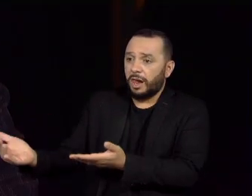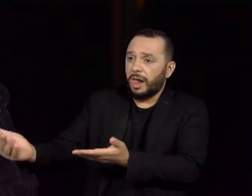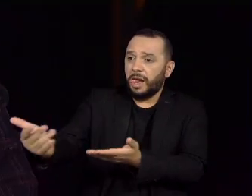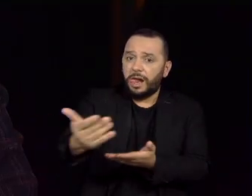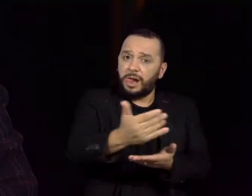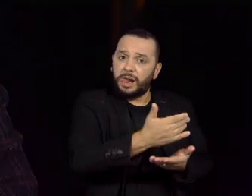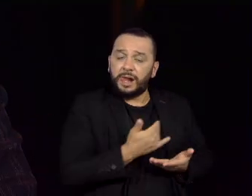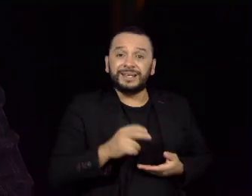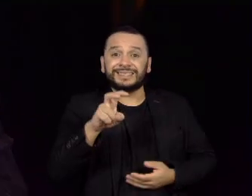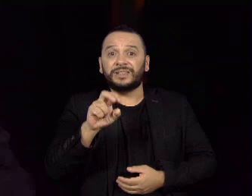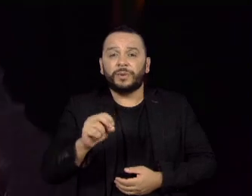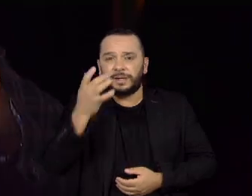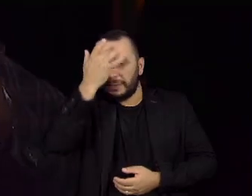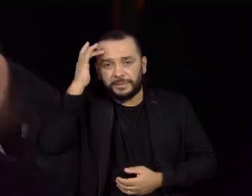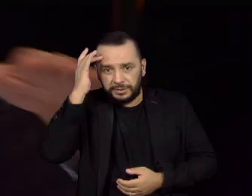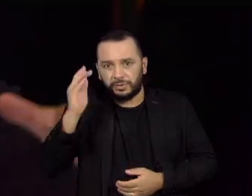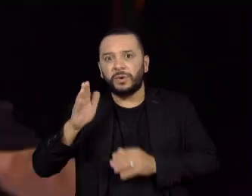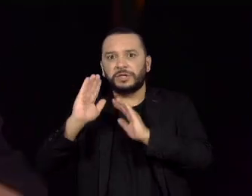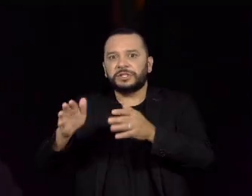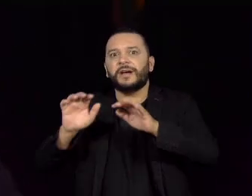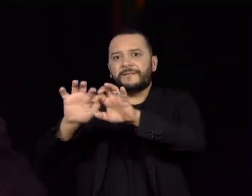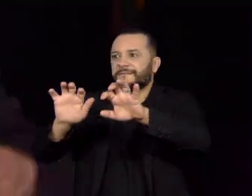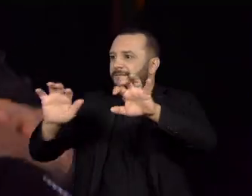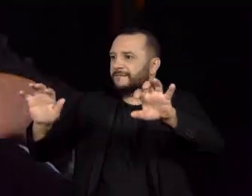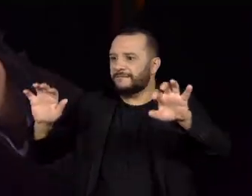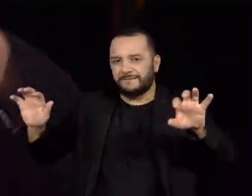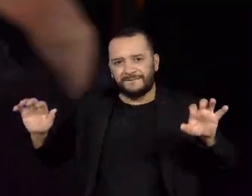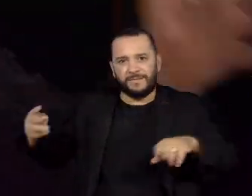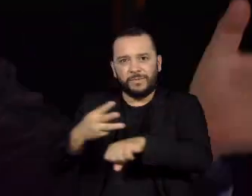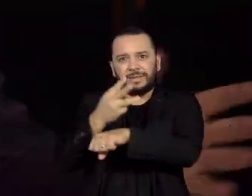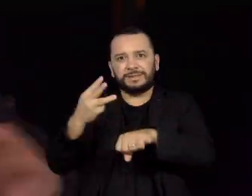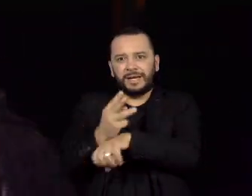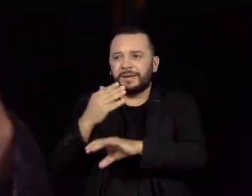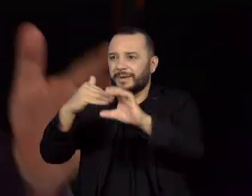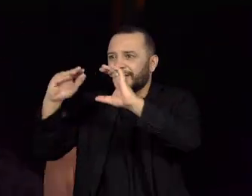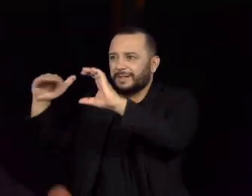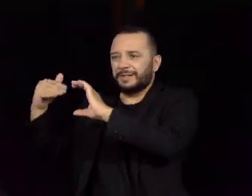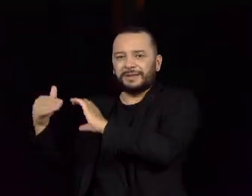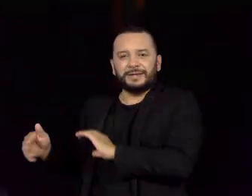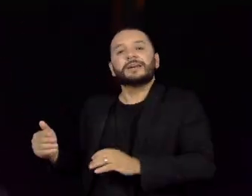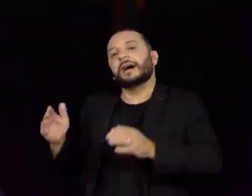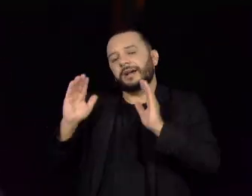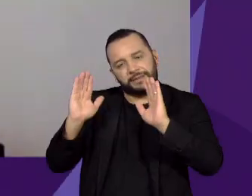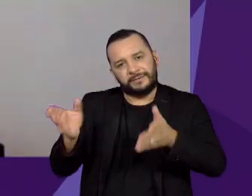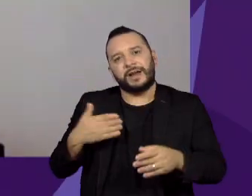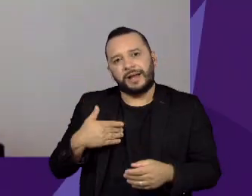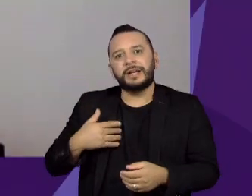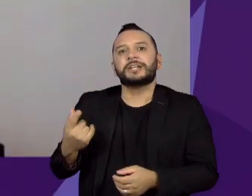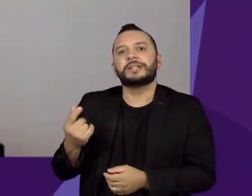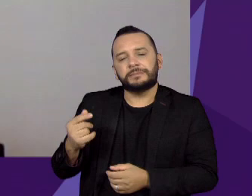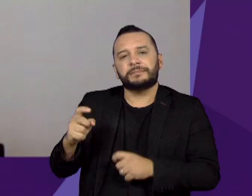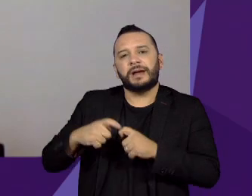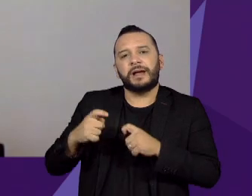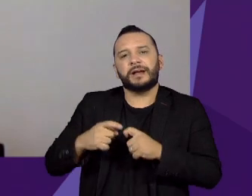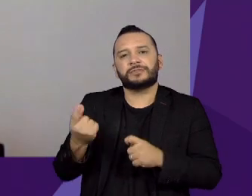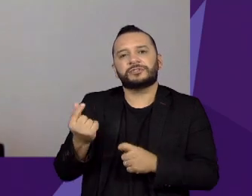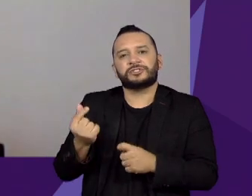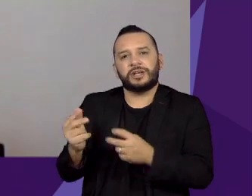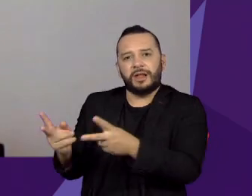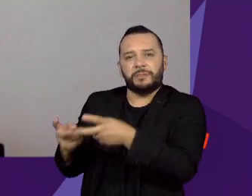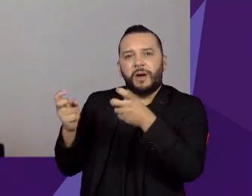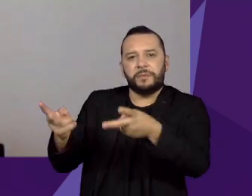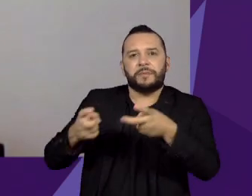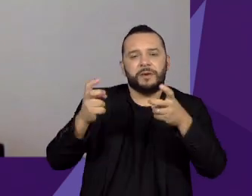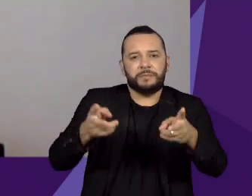50 pacientes, né, espalharem no grupo de WhatsApp, aí essa multiplicação não tem fim. Os médicos estão todos